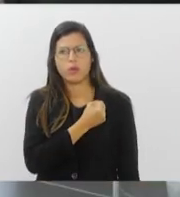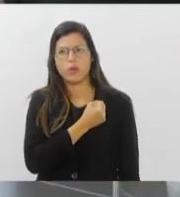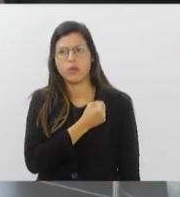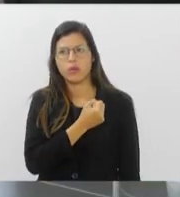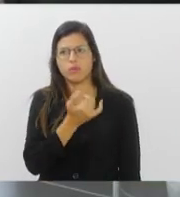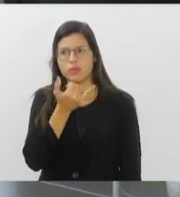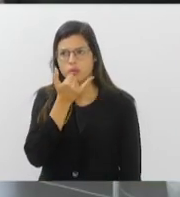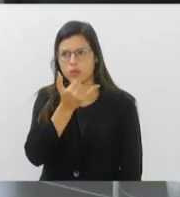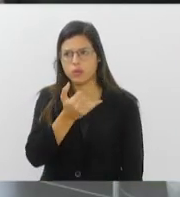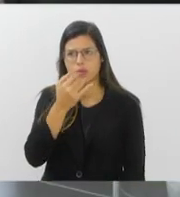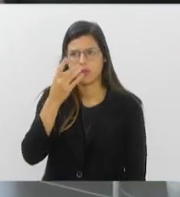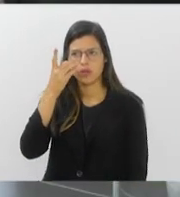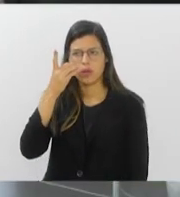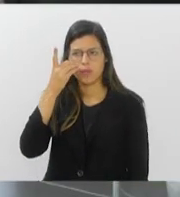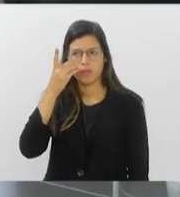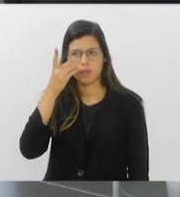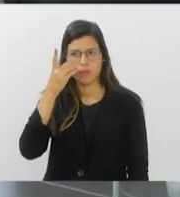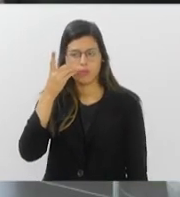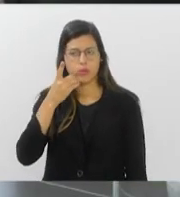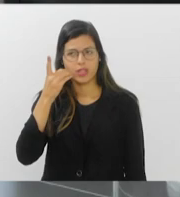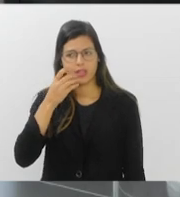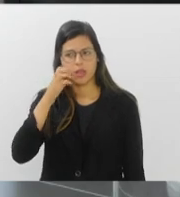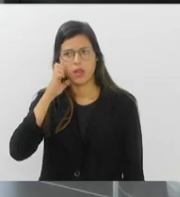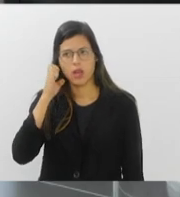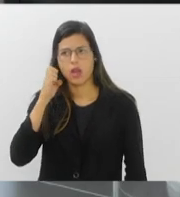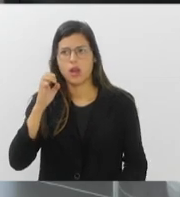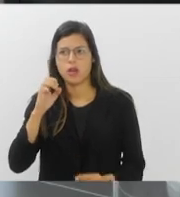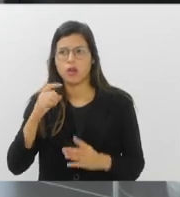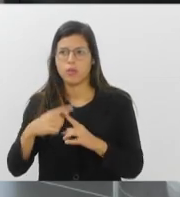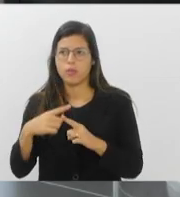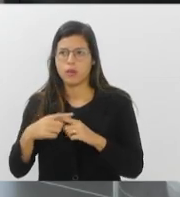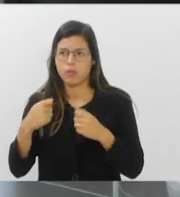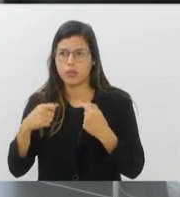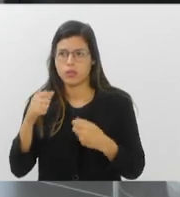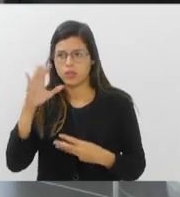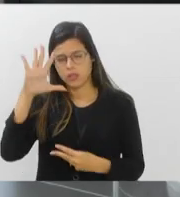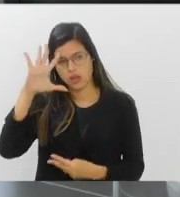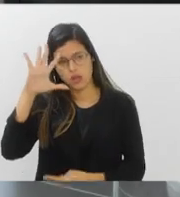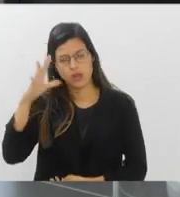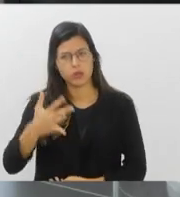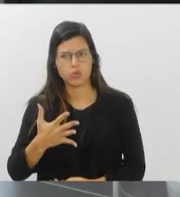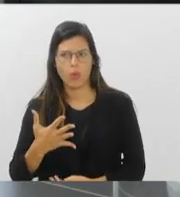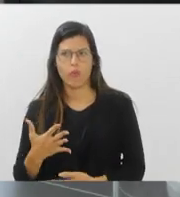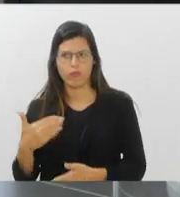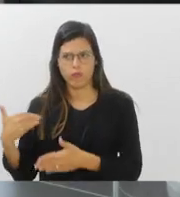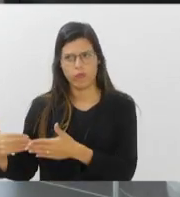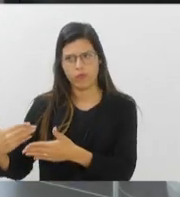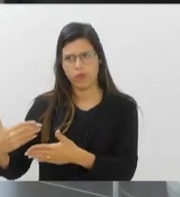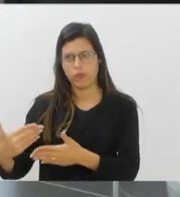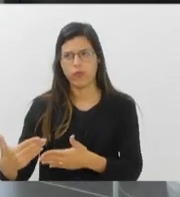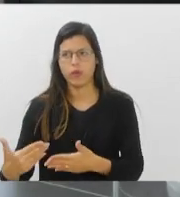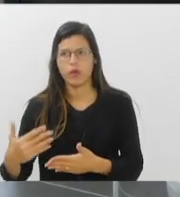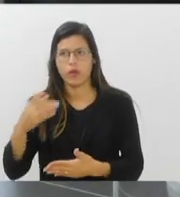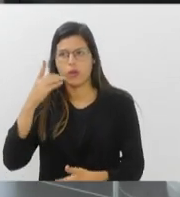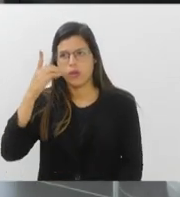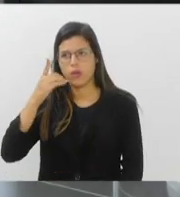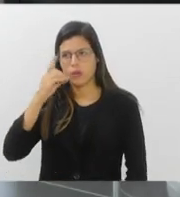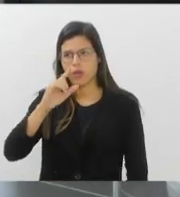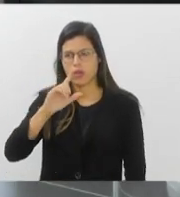desculpa à deputada Érica, só para esse exercício mesmo, da gente dar celeridade e resolver logo. Agradecer ao deputado Serafina aí